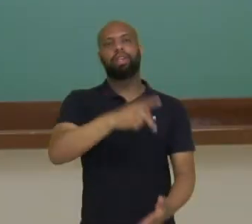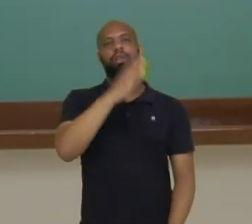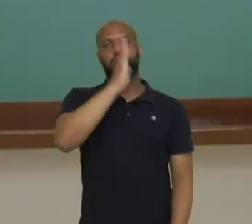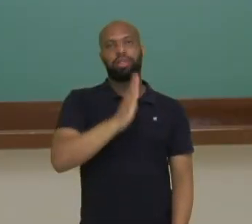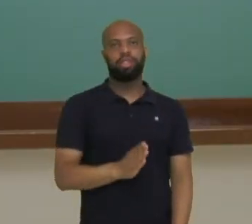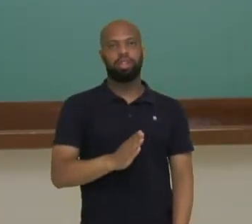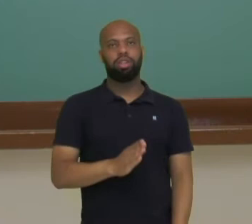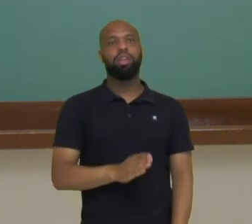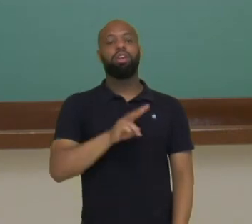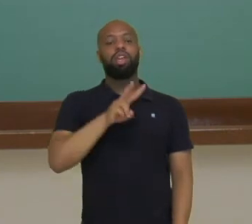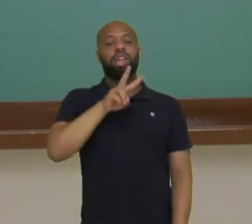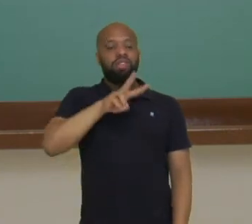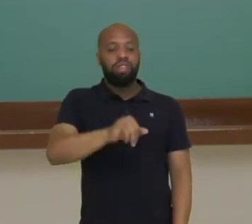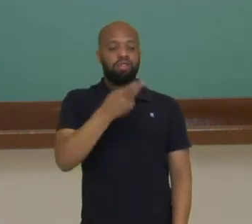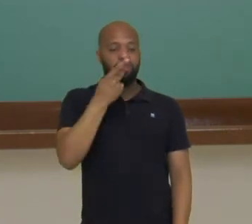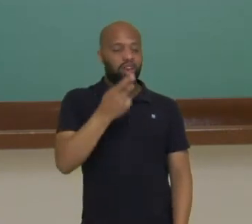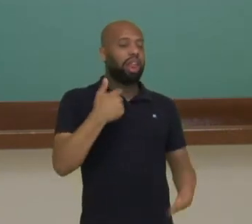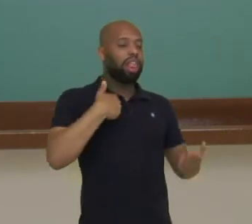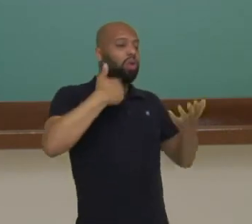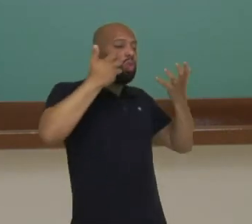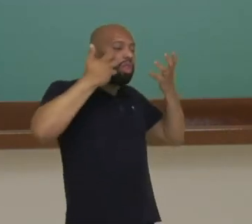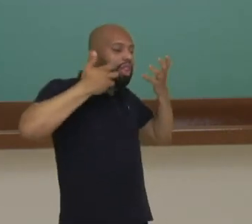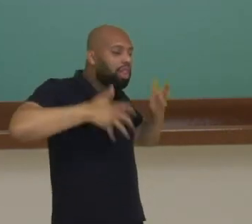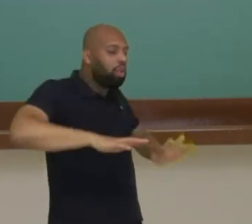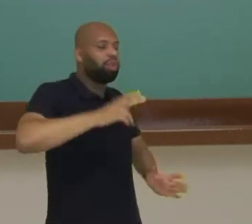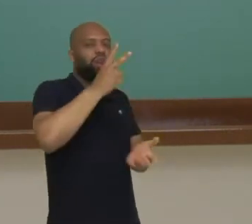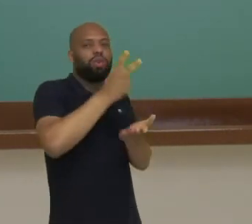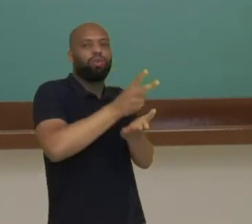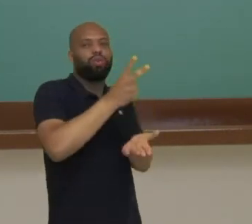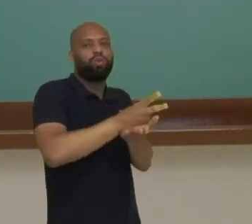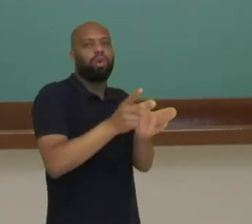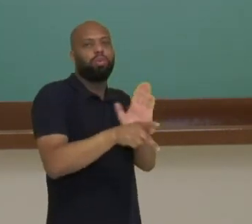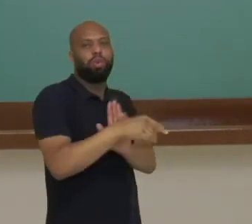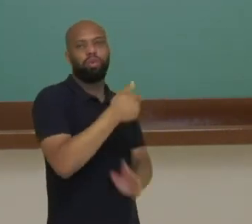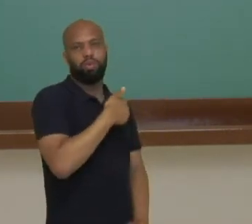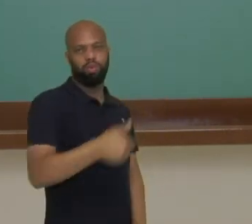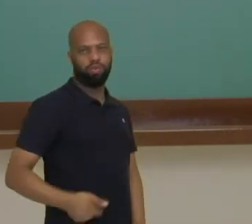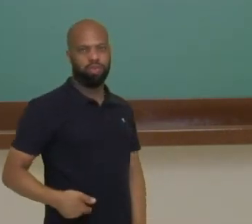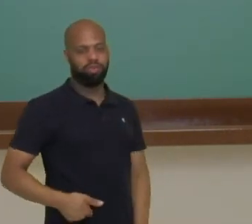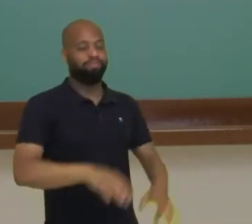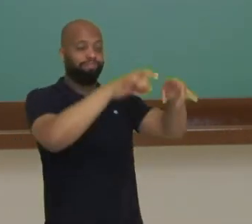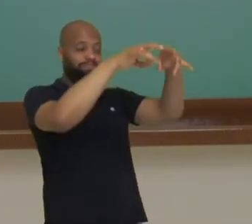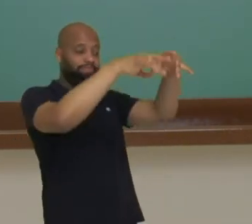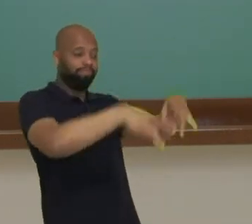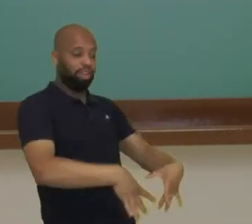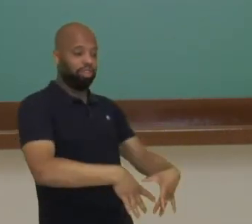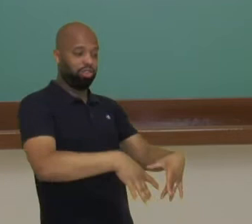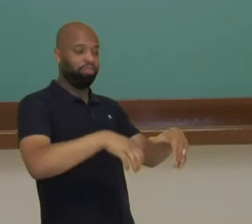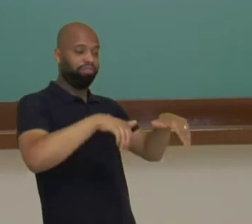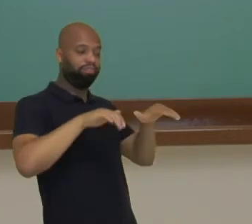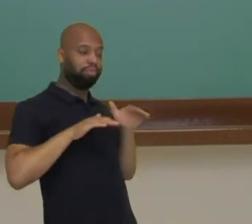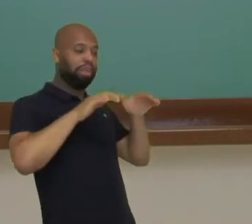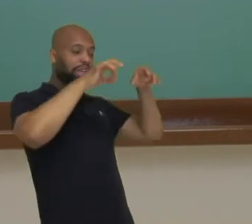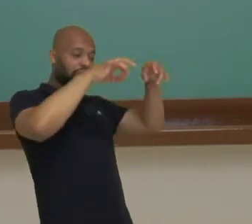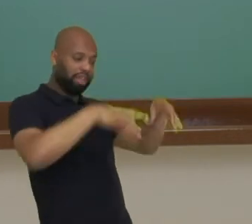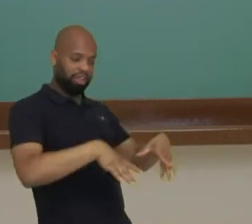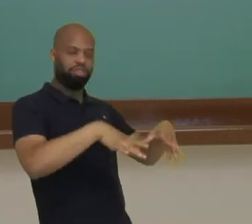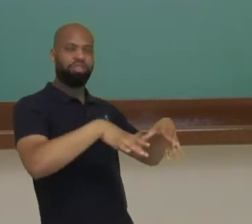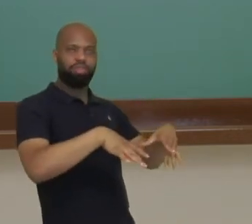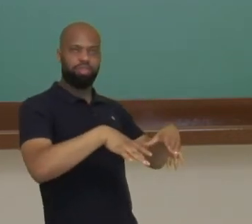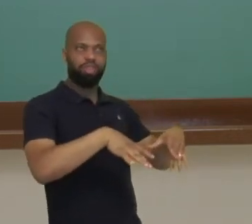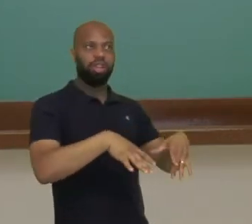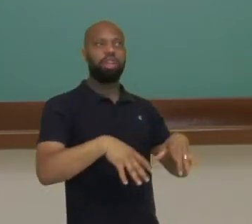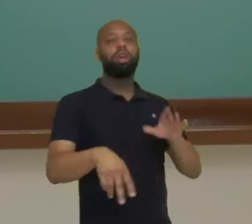vai abdicar do trono. O que é abdicar do trono? Dom Pedro I vai largar o trono e vai deixar para